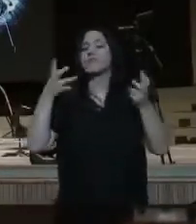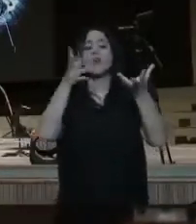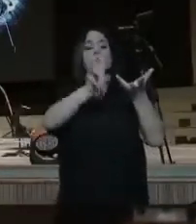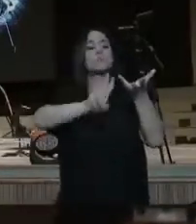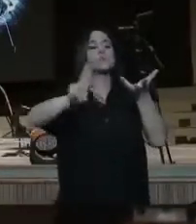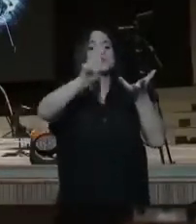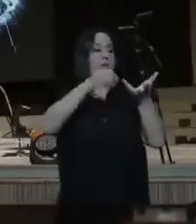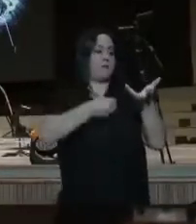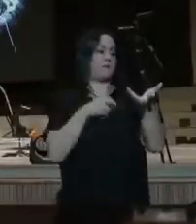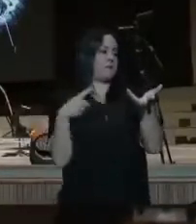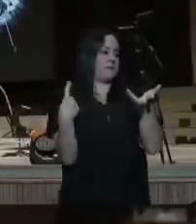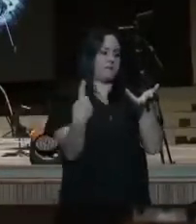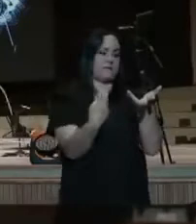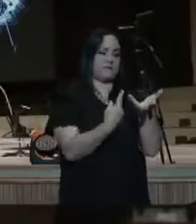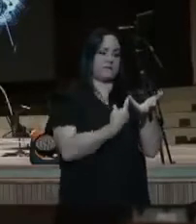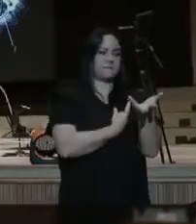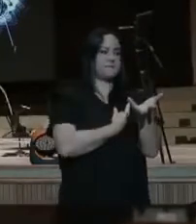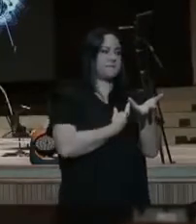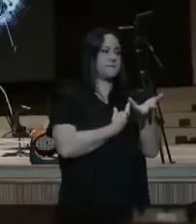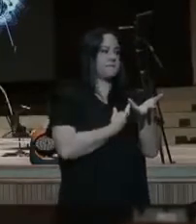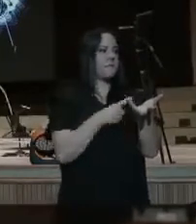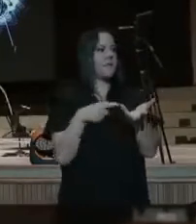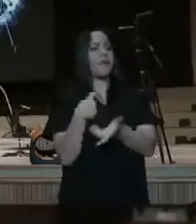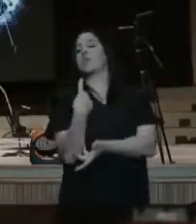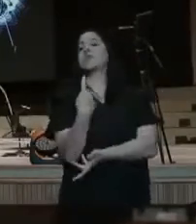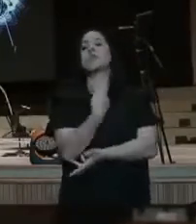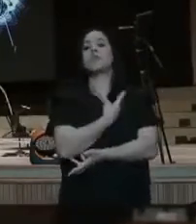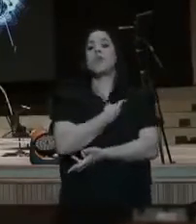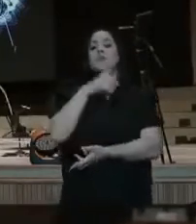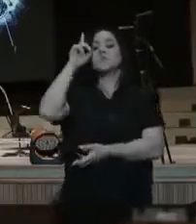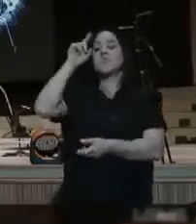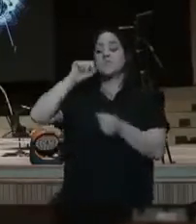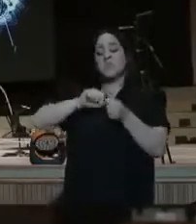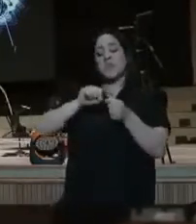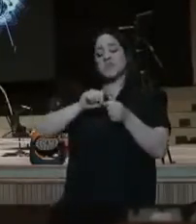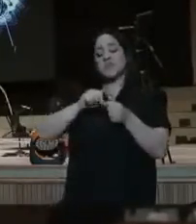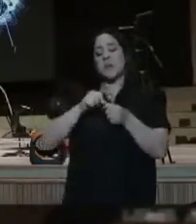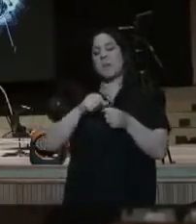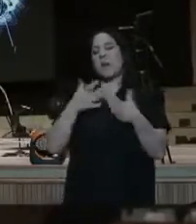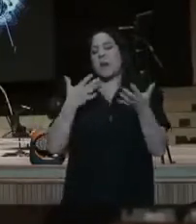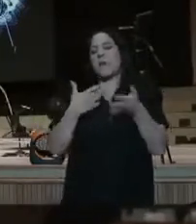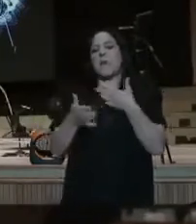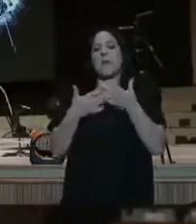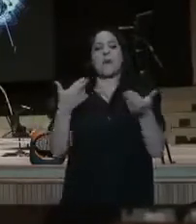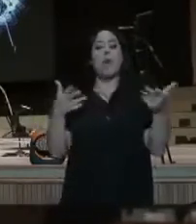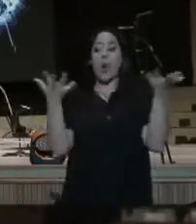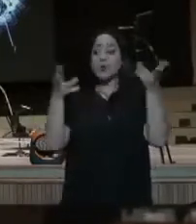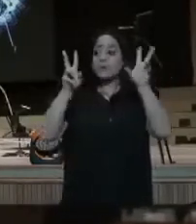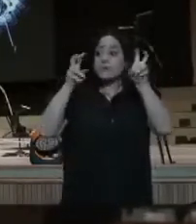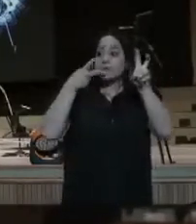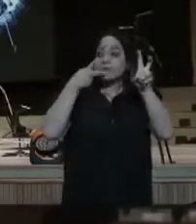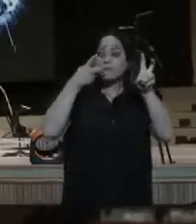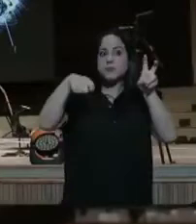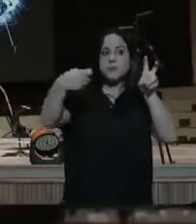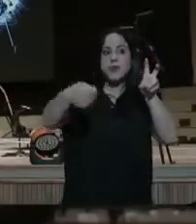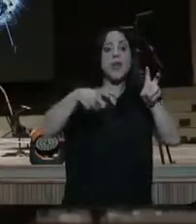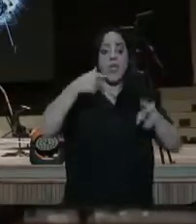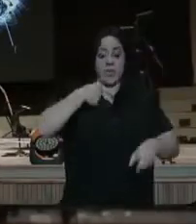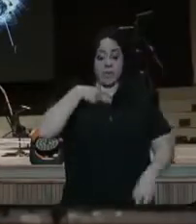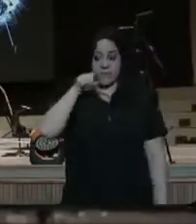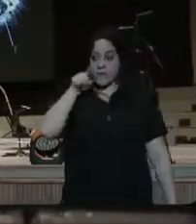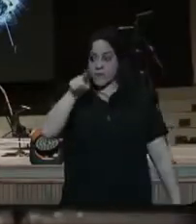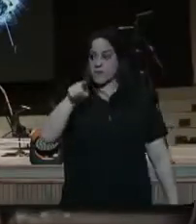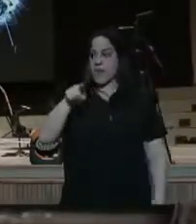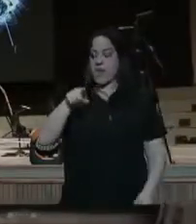usar que nós não fomos feitos e eu vou dar ênfase nisso nessa noite que eu e você